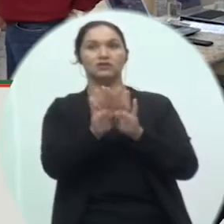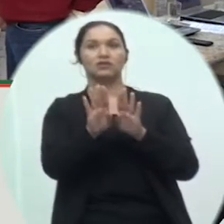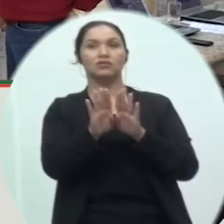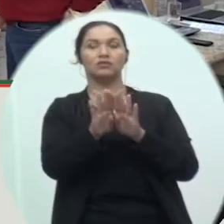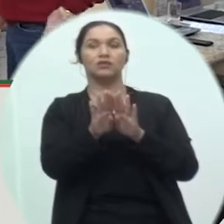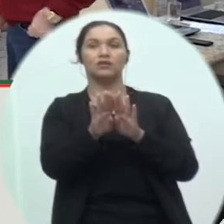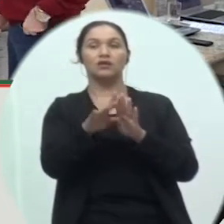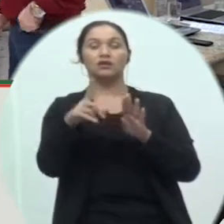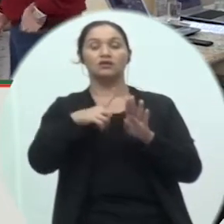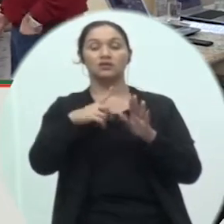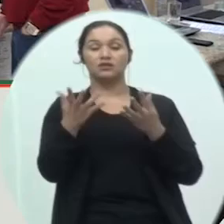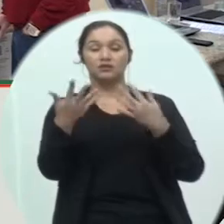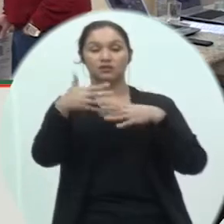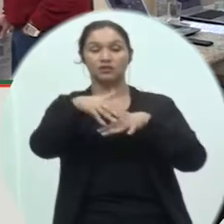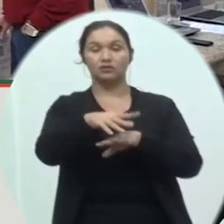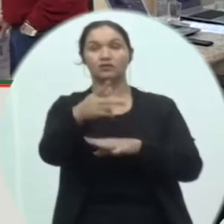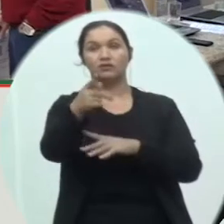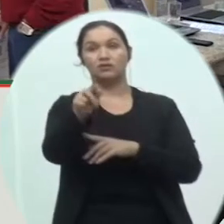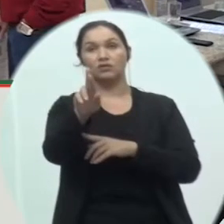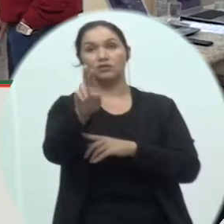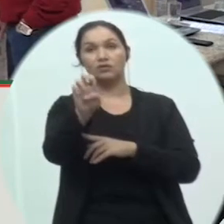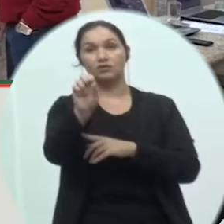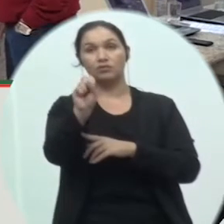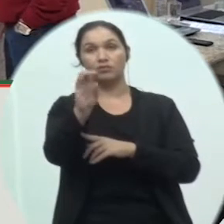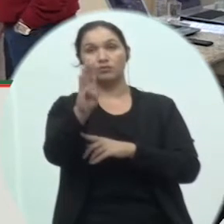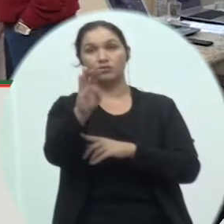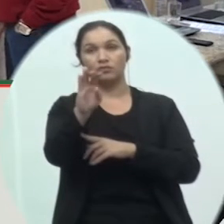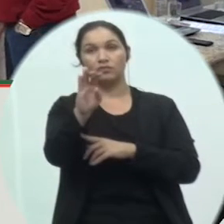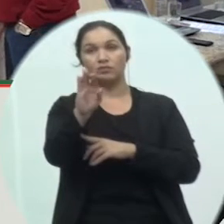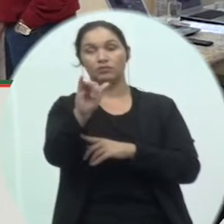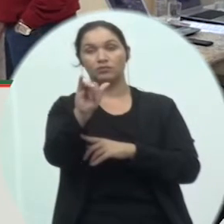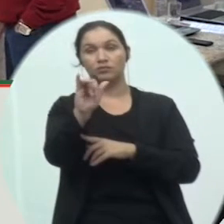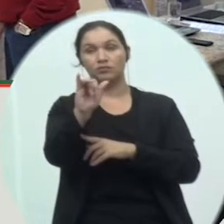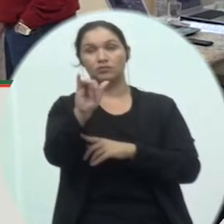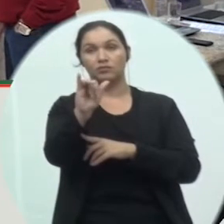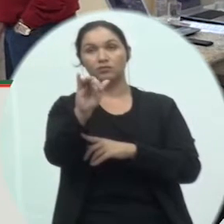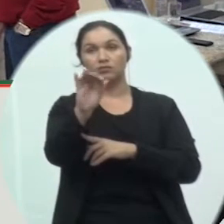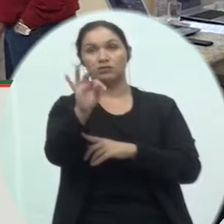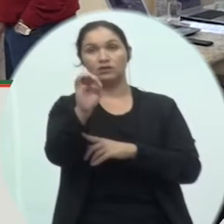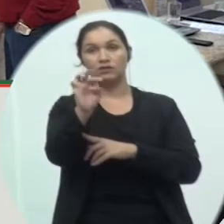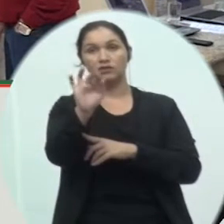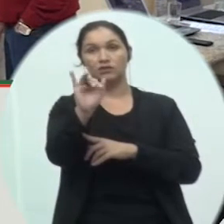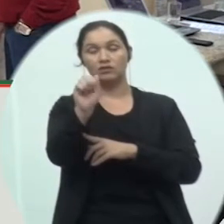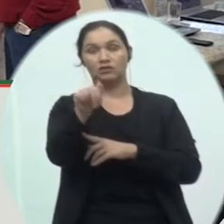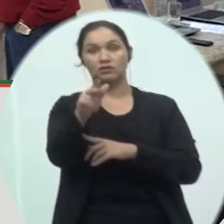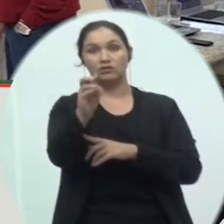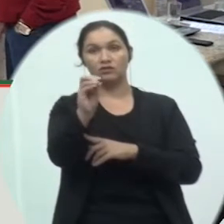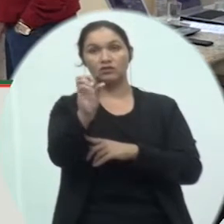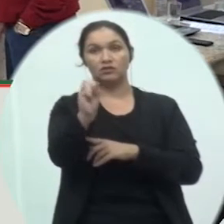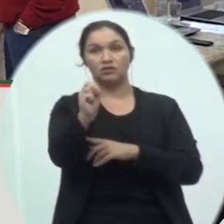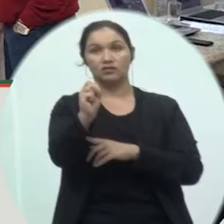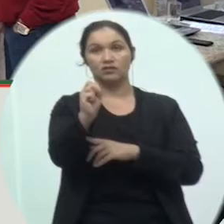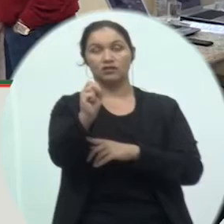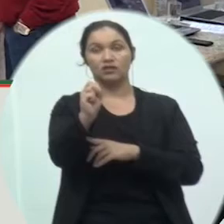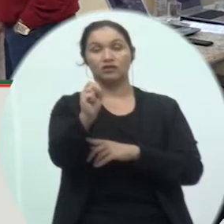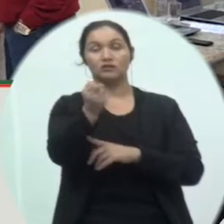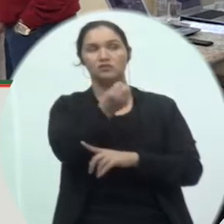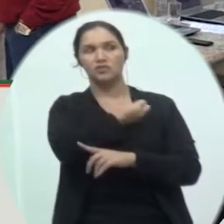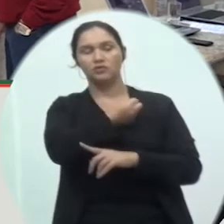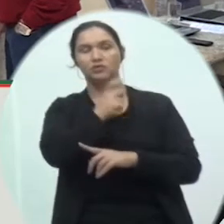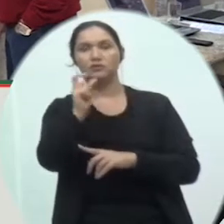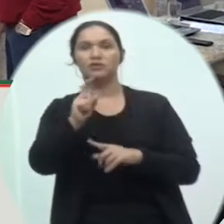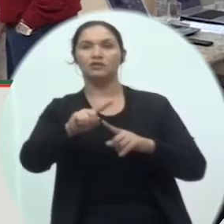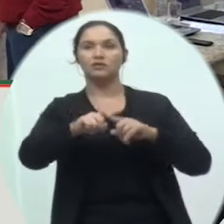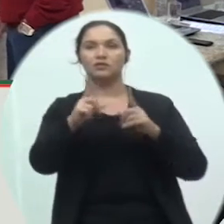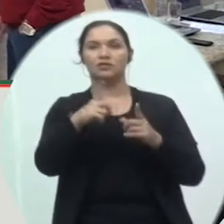Né? Embora não sejamos muitos, mas temos uma trajetória bem longa. Já estamos chegando